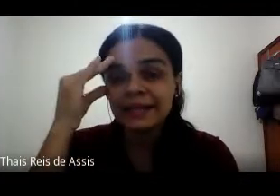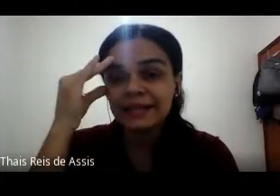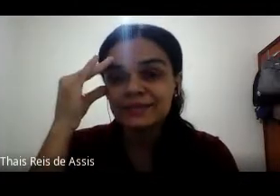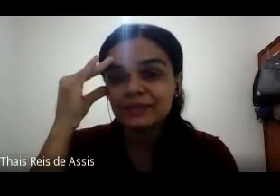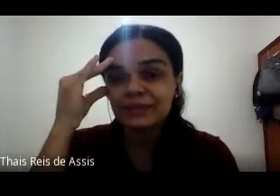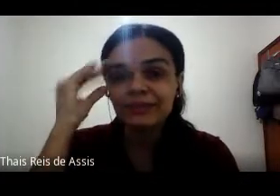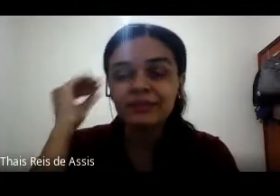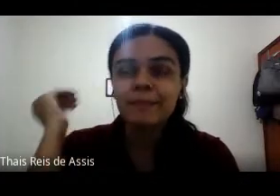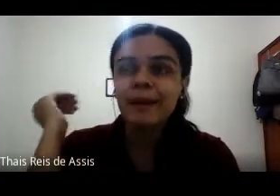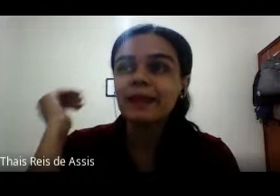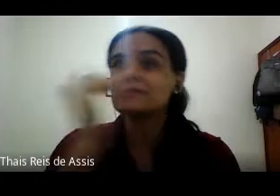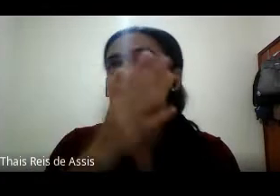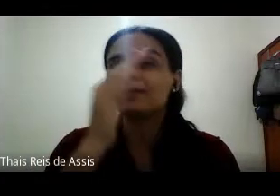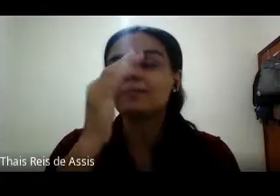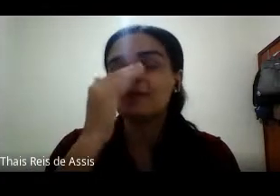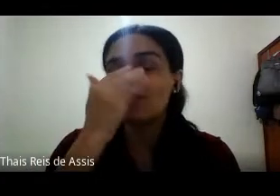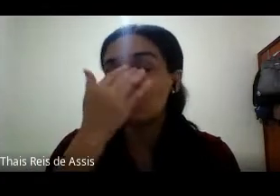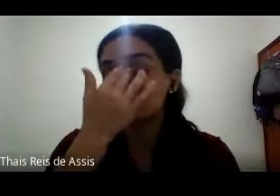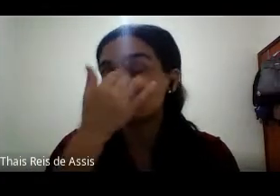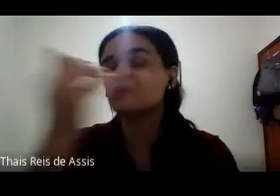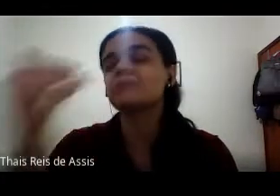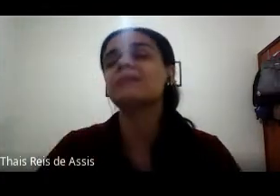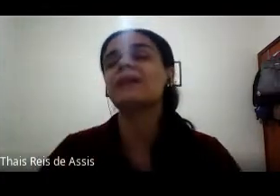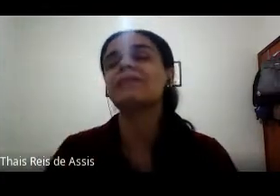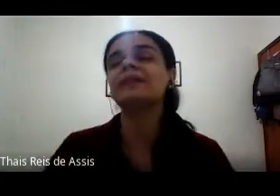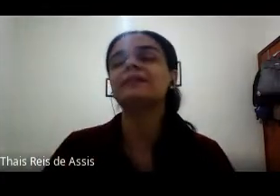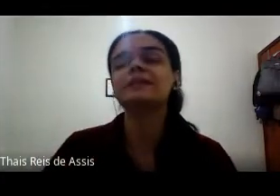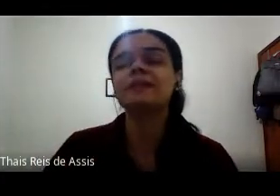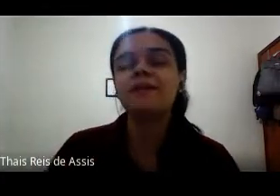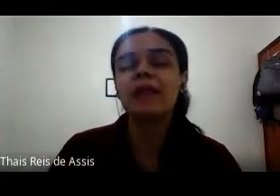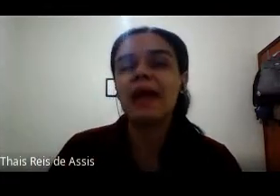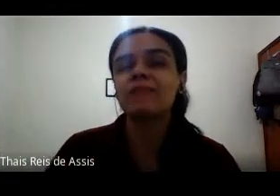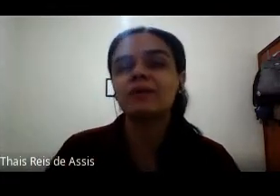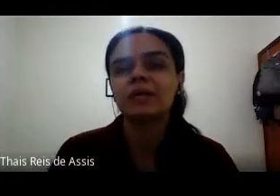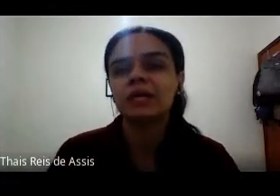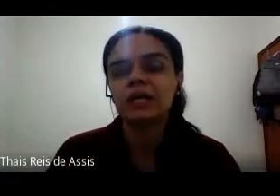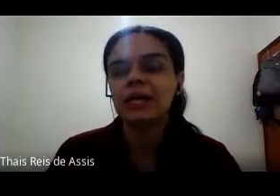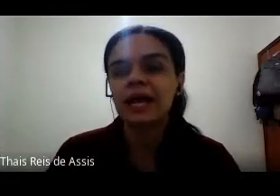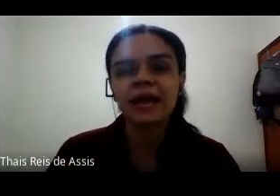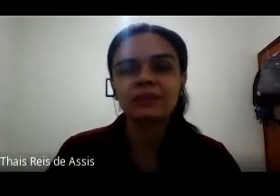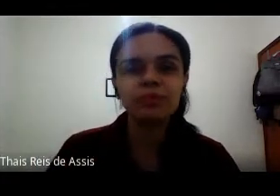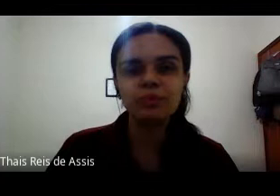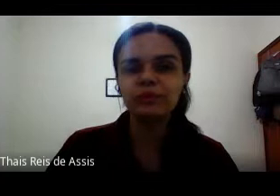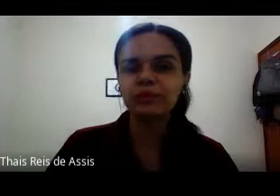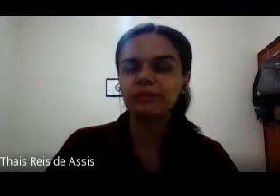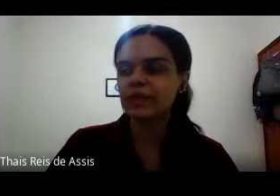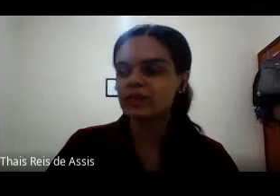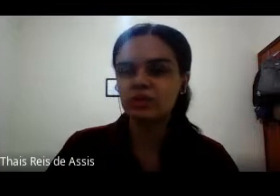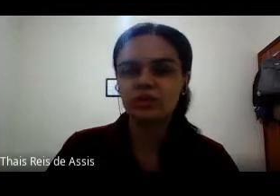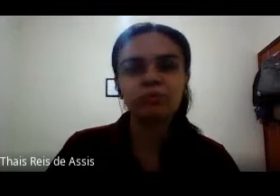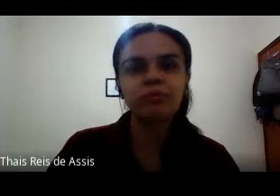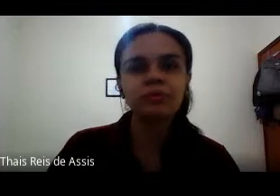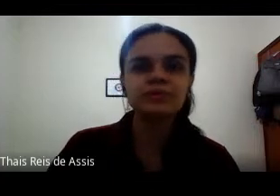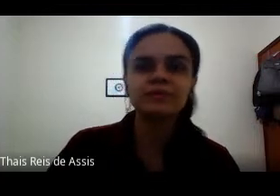ia ler texto. Estava dando uma palestra no auditório, não sei quantas pessoas ficavam lendo texto, nem olhava na cara do público, não